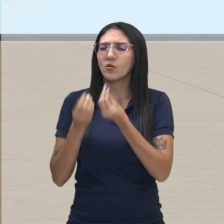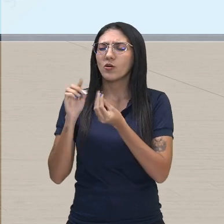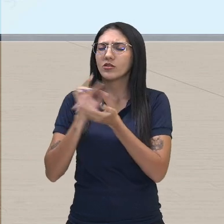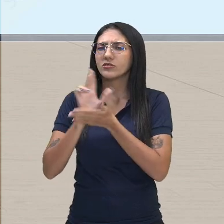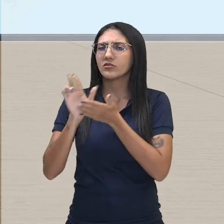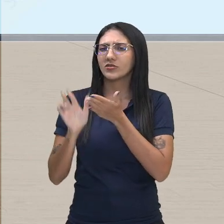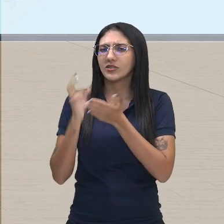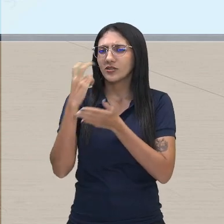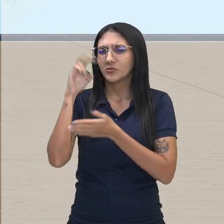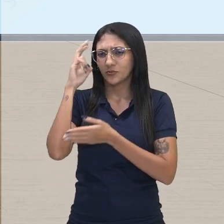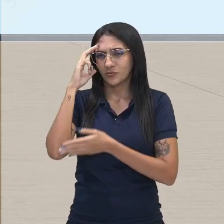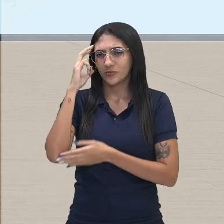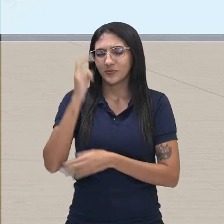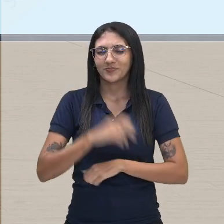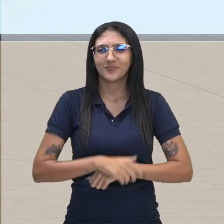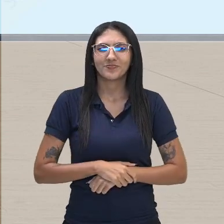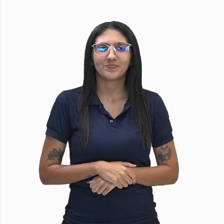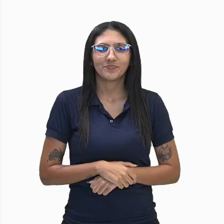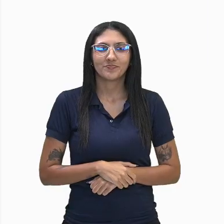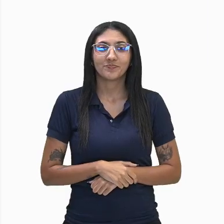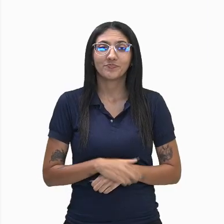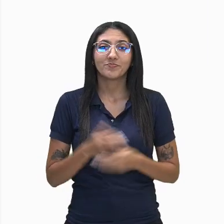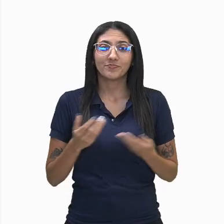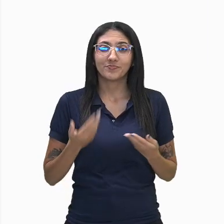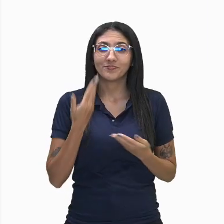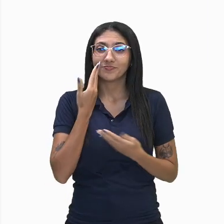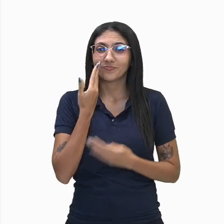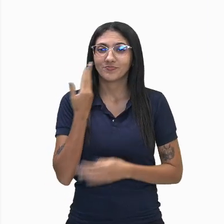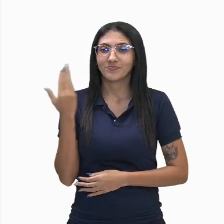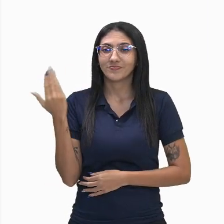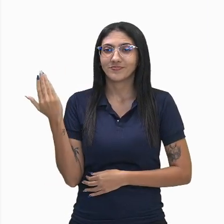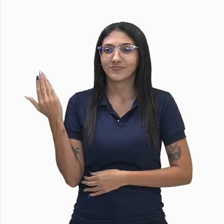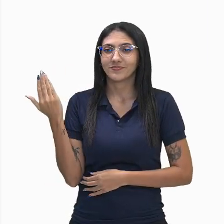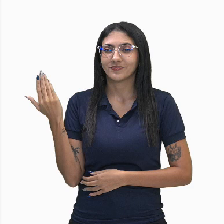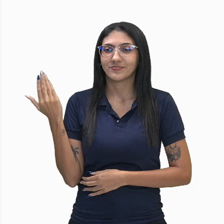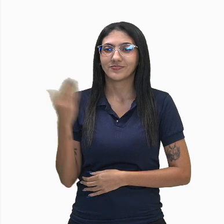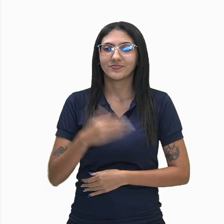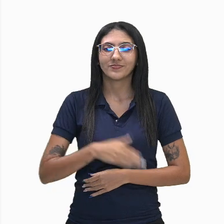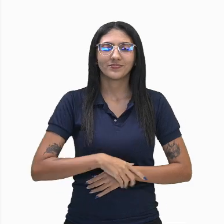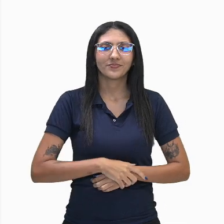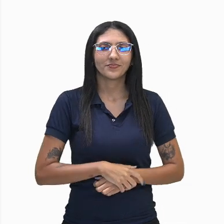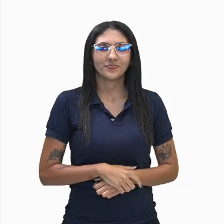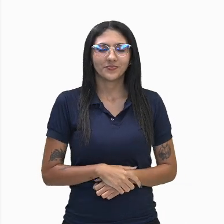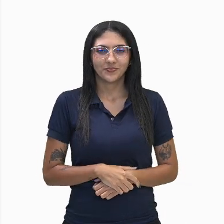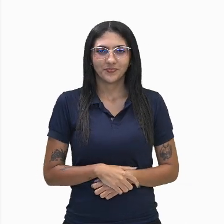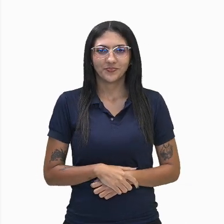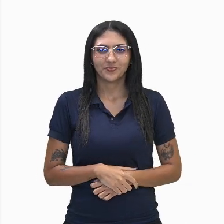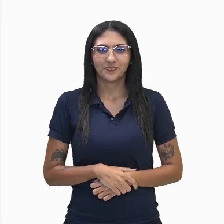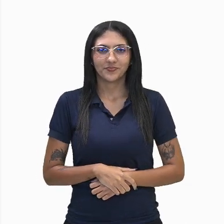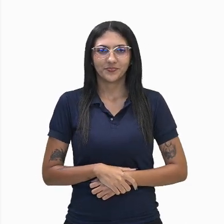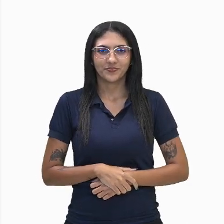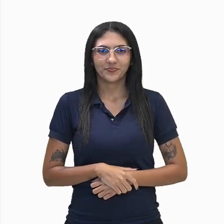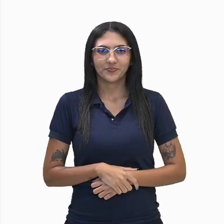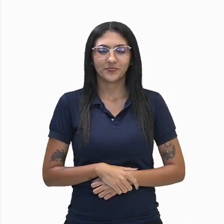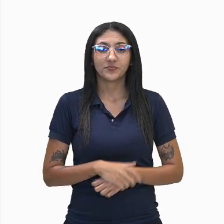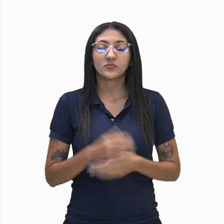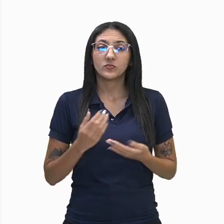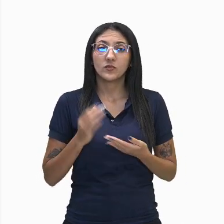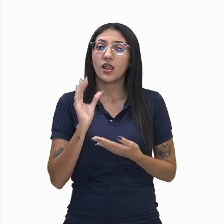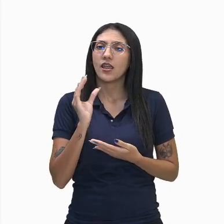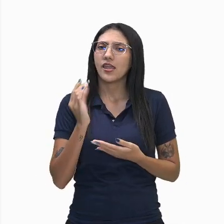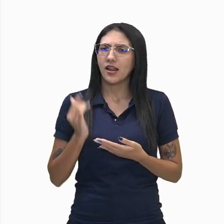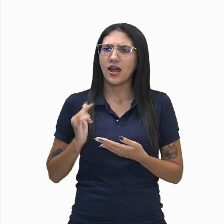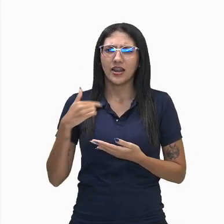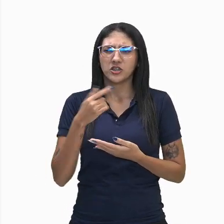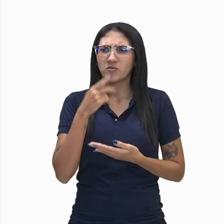continente africano. Então vamos lá, diversidade dos reinos africanos na história. Claro que nós não vamos